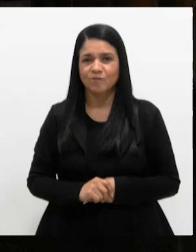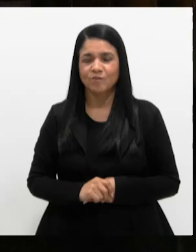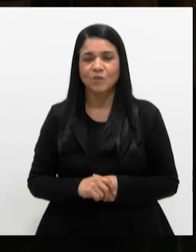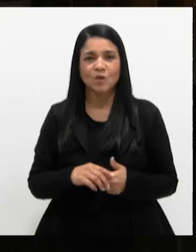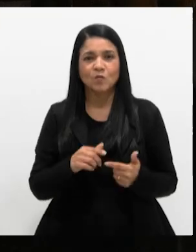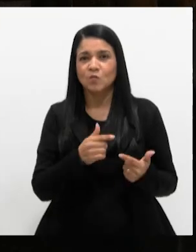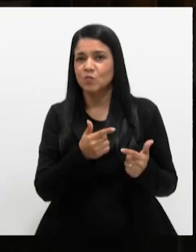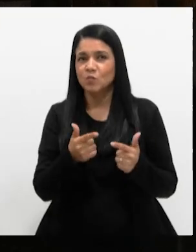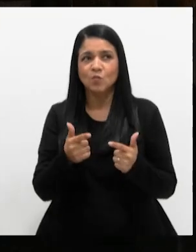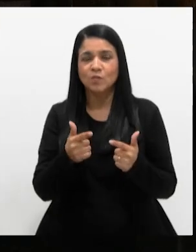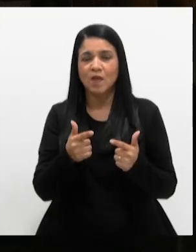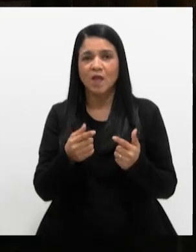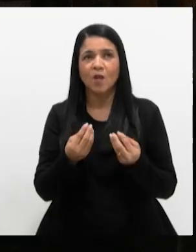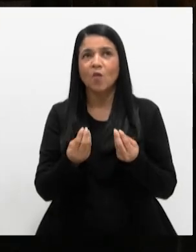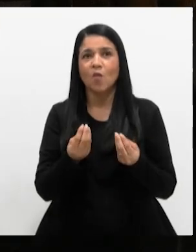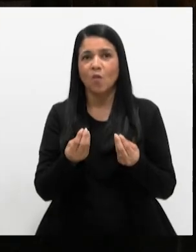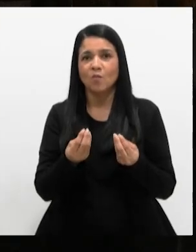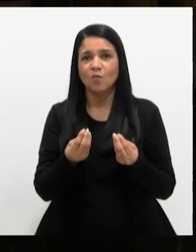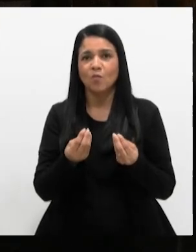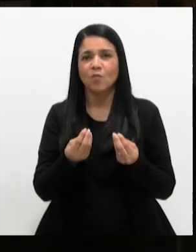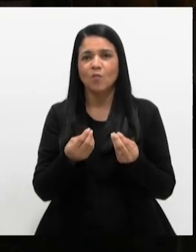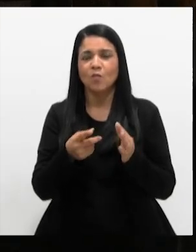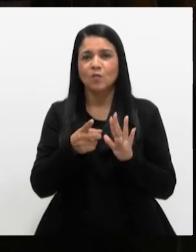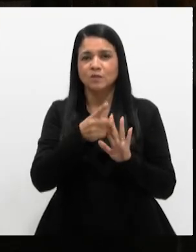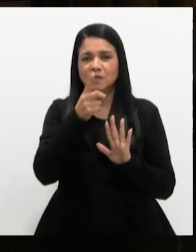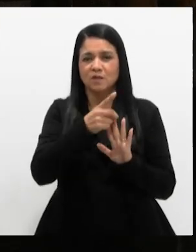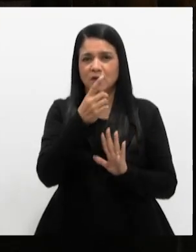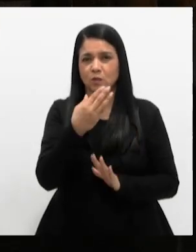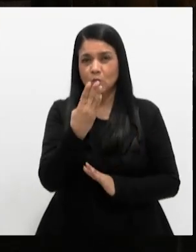revogar o decreto